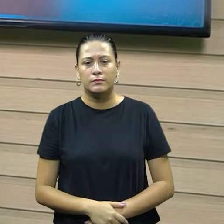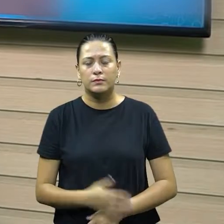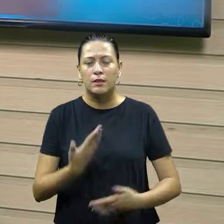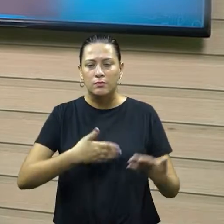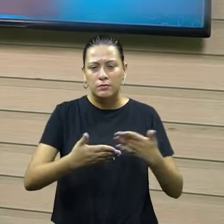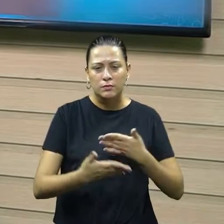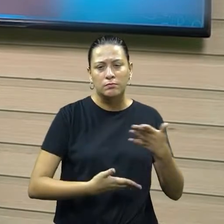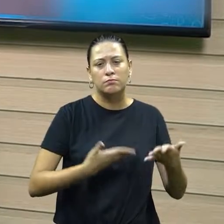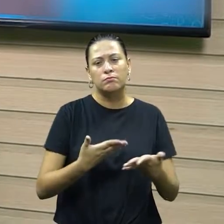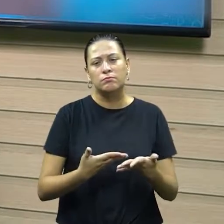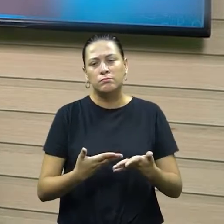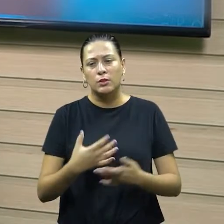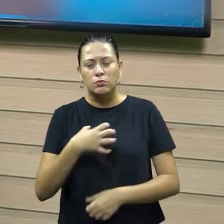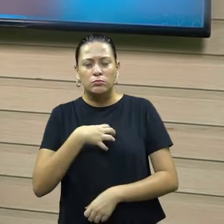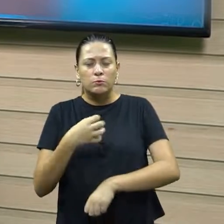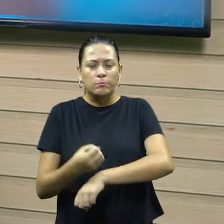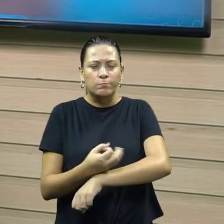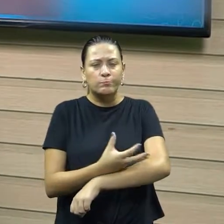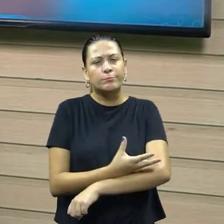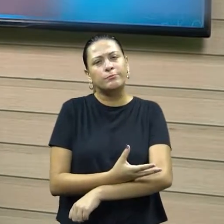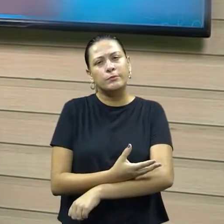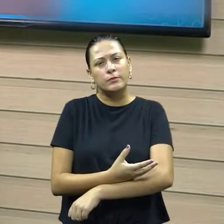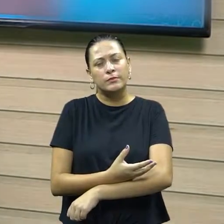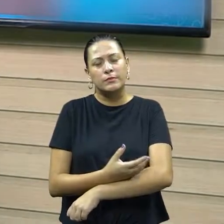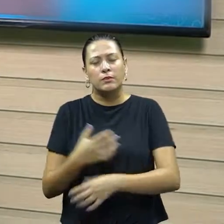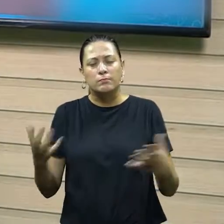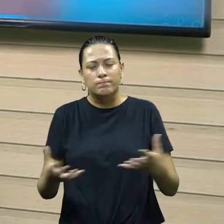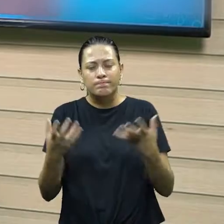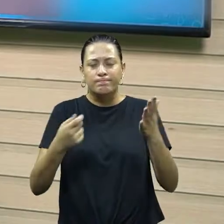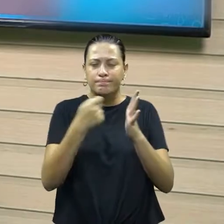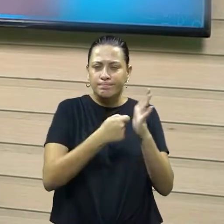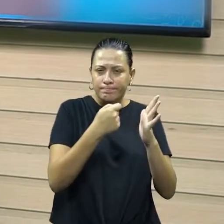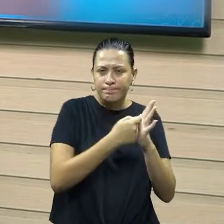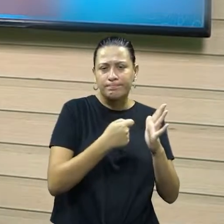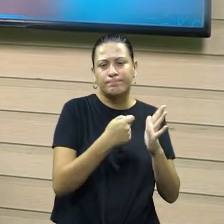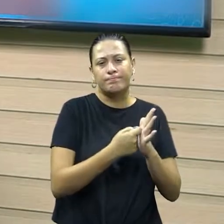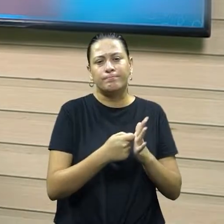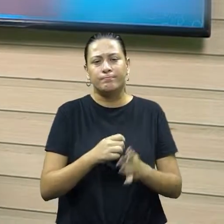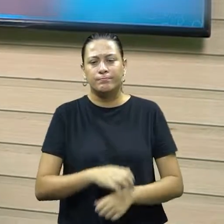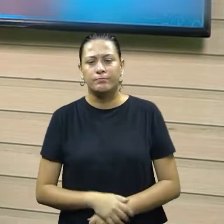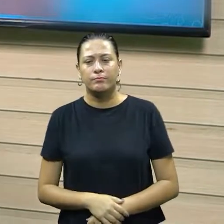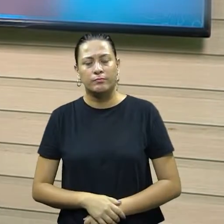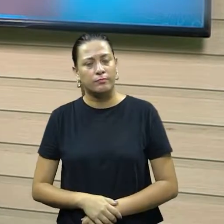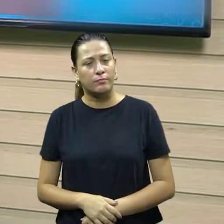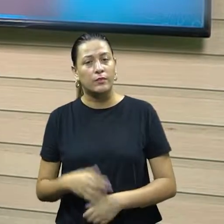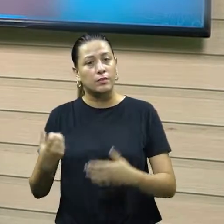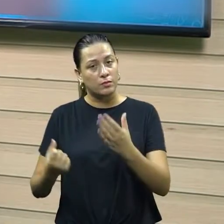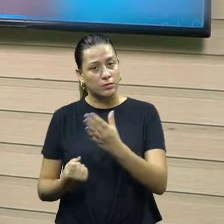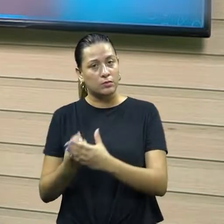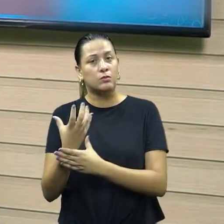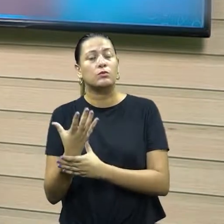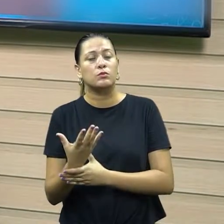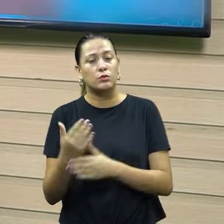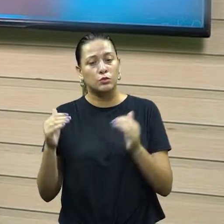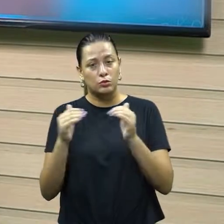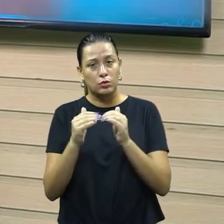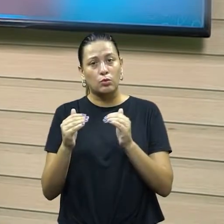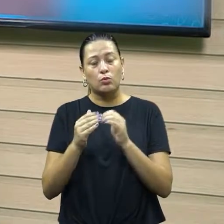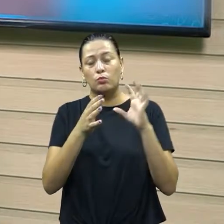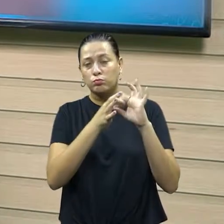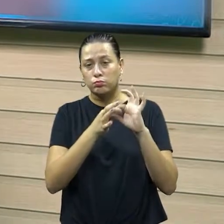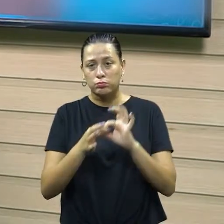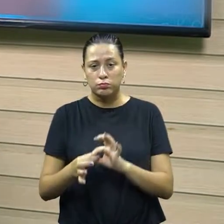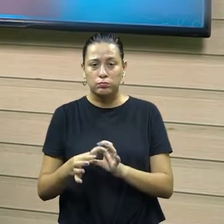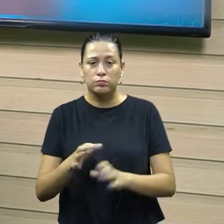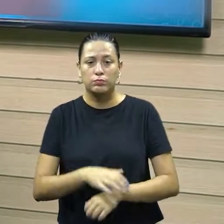da persuasão. Tudo isso nesse processo nós vamos estar encontrando, né, tudo isso tem que ficar atento que ele vai surgir diante dessa situação,